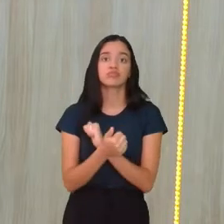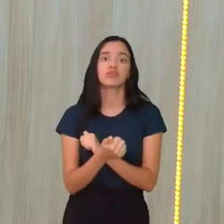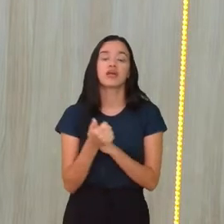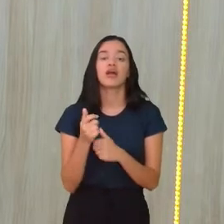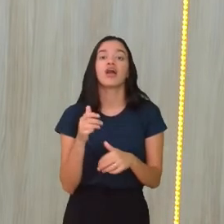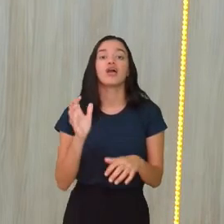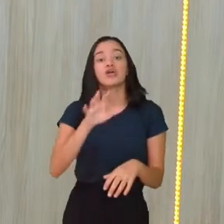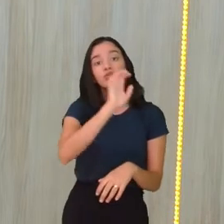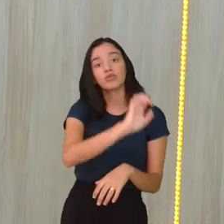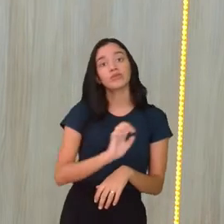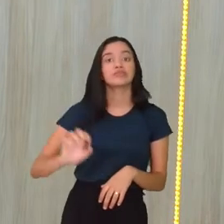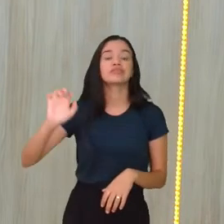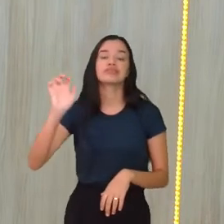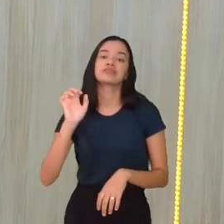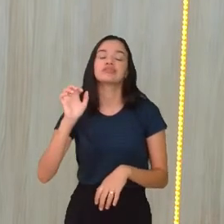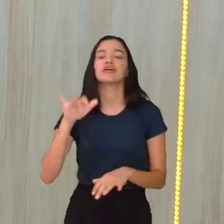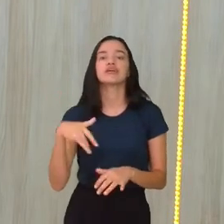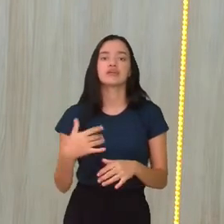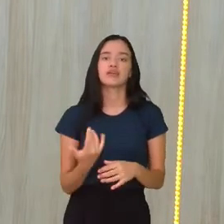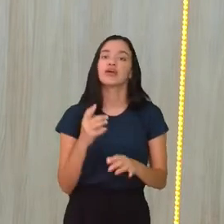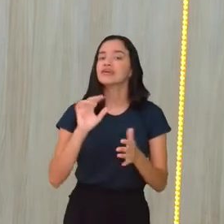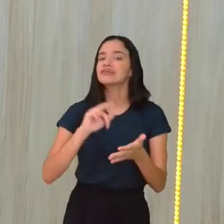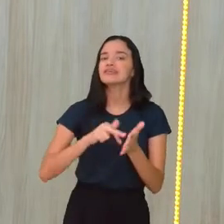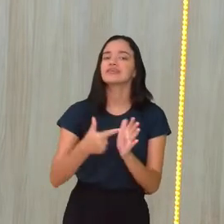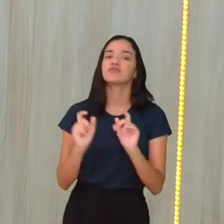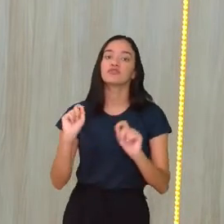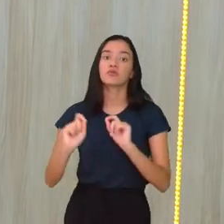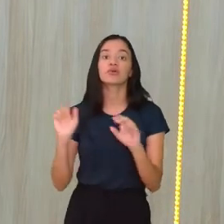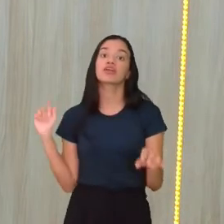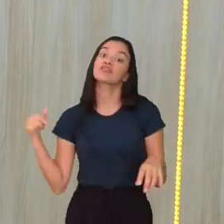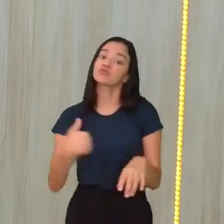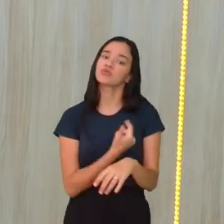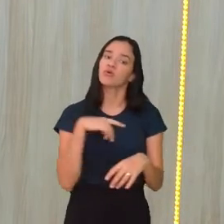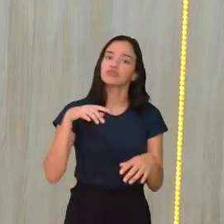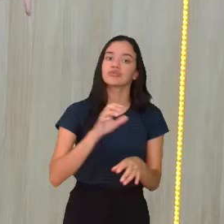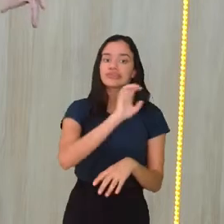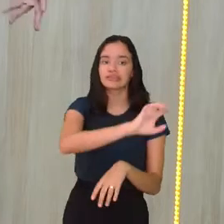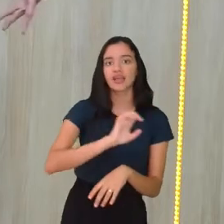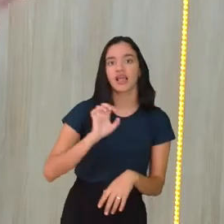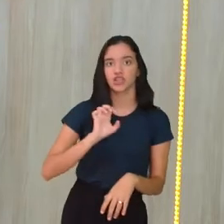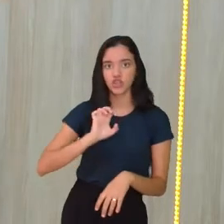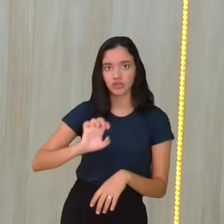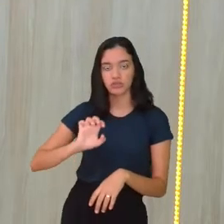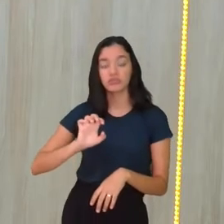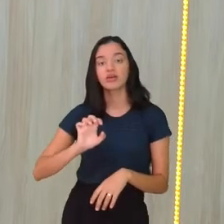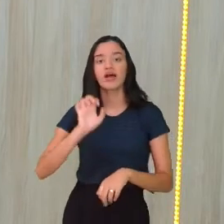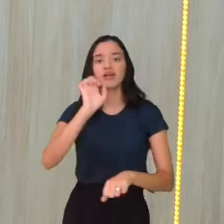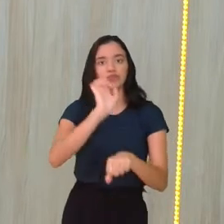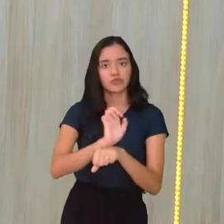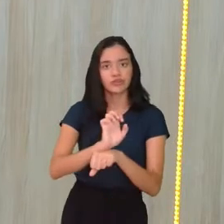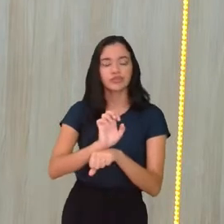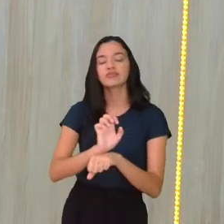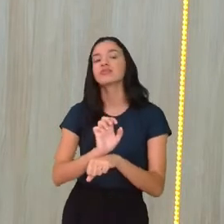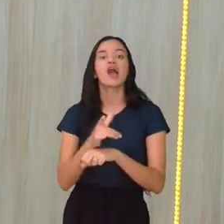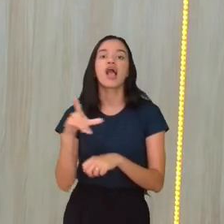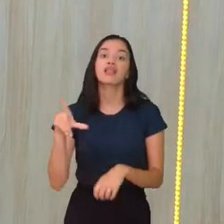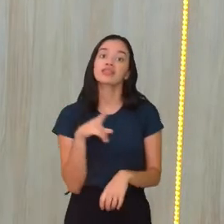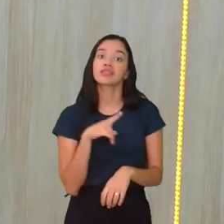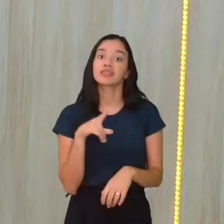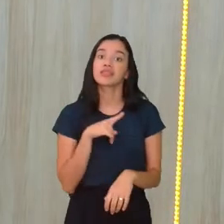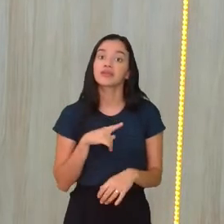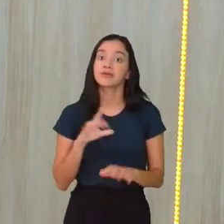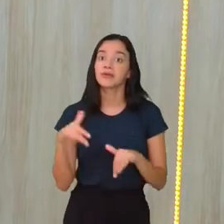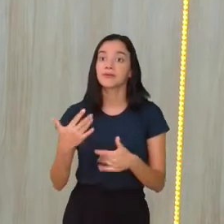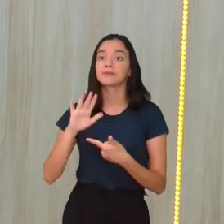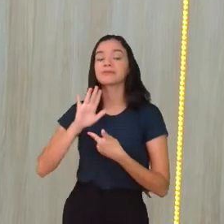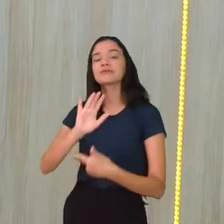no estado da sua jurisdição, ou seja, no nosso estado. Então, cada estado tem aí uma federação. Então,